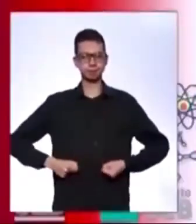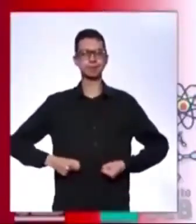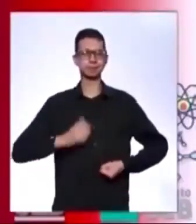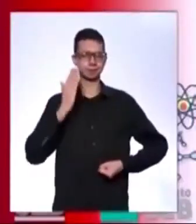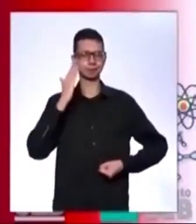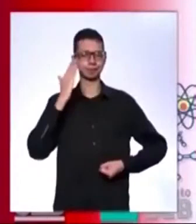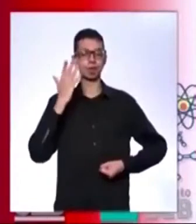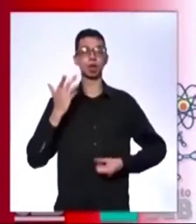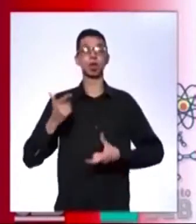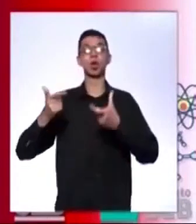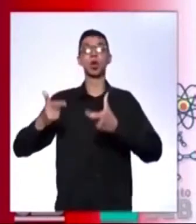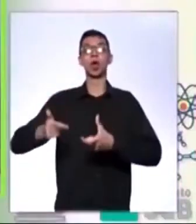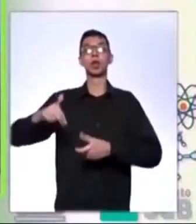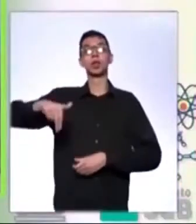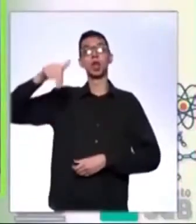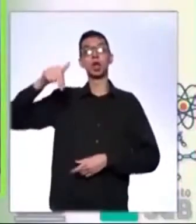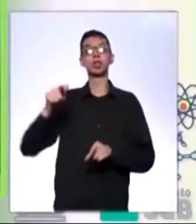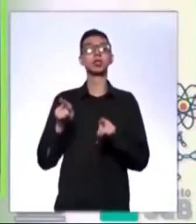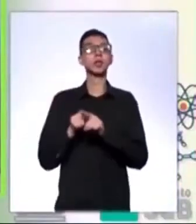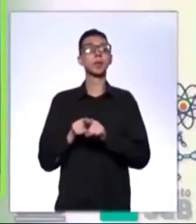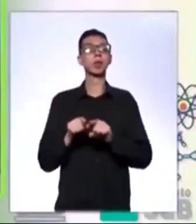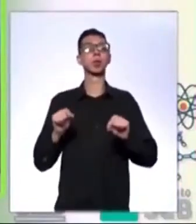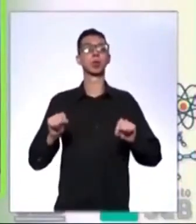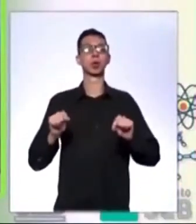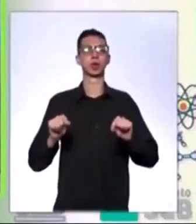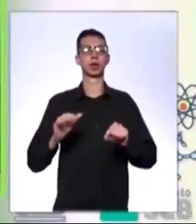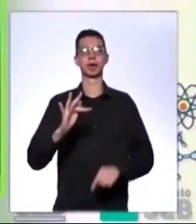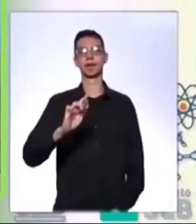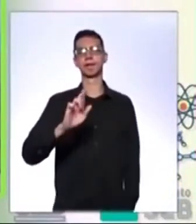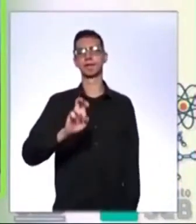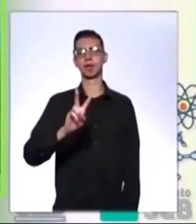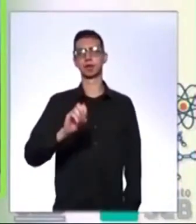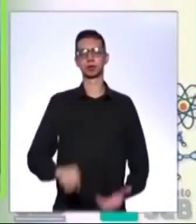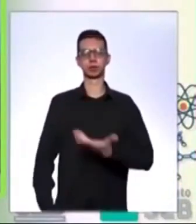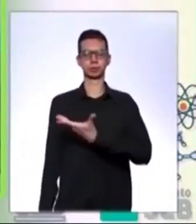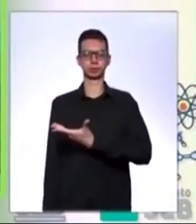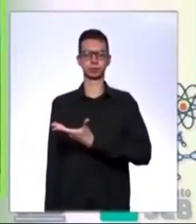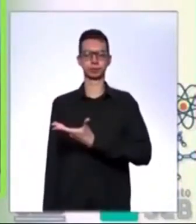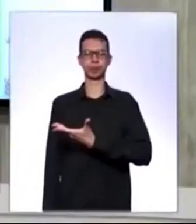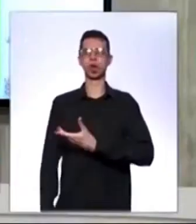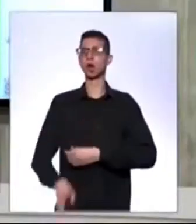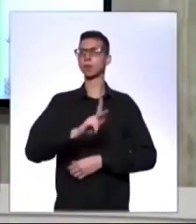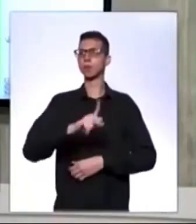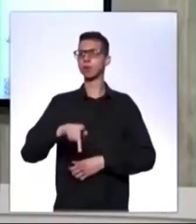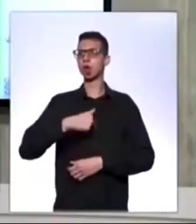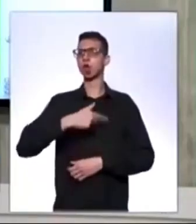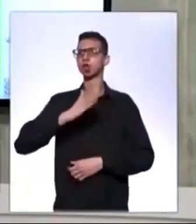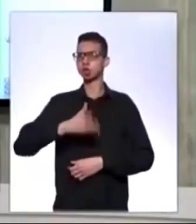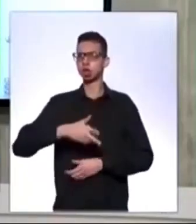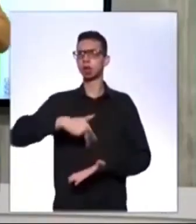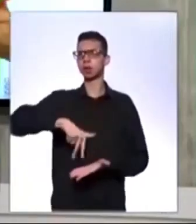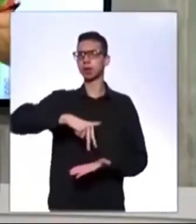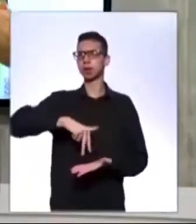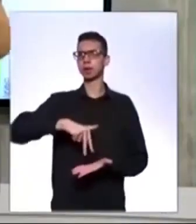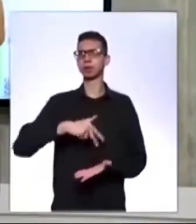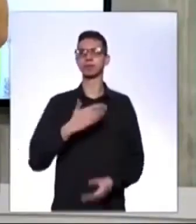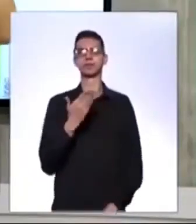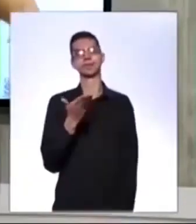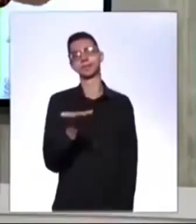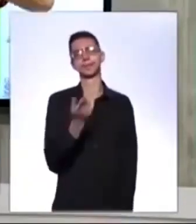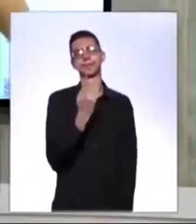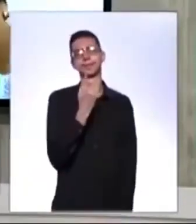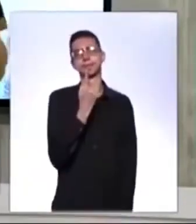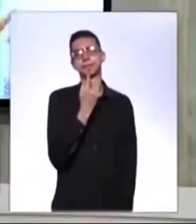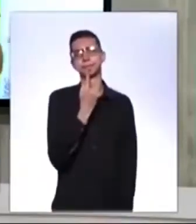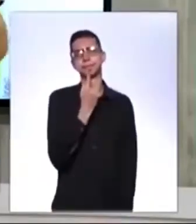gente vai ter na região nordeste o frevo. Professor, eu já dancei frevo. Bebê, acho que você dançou